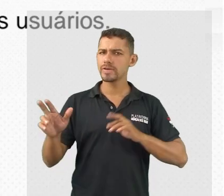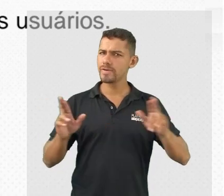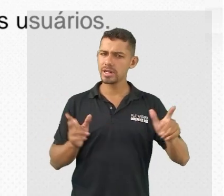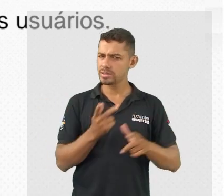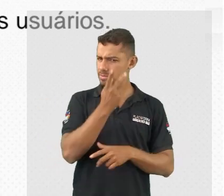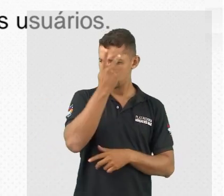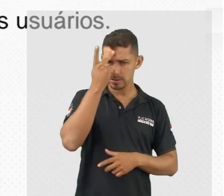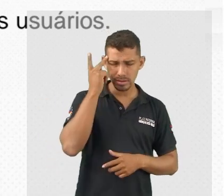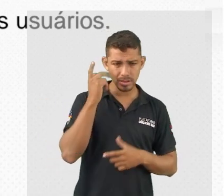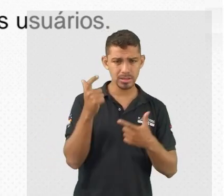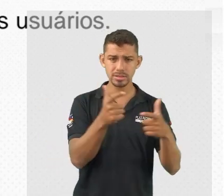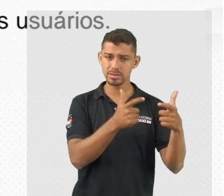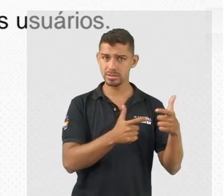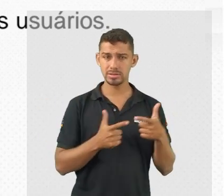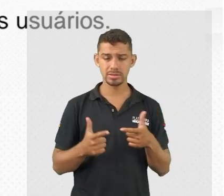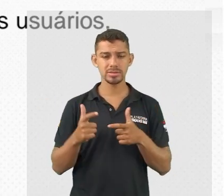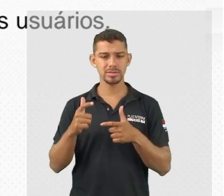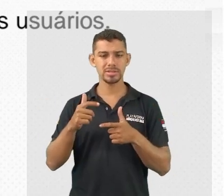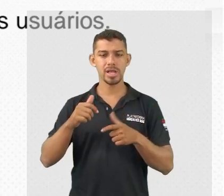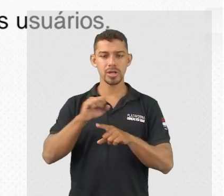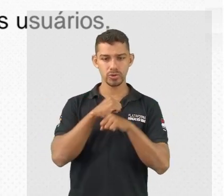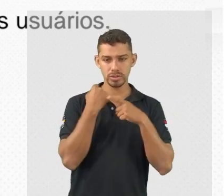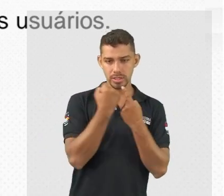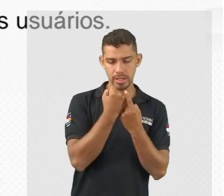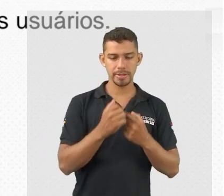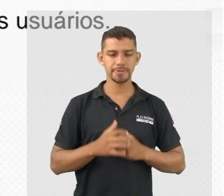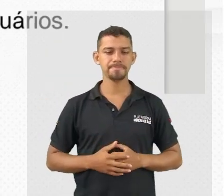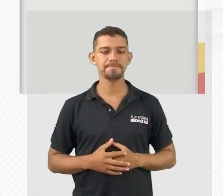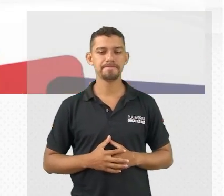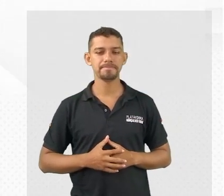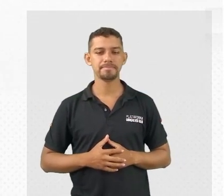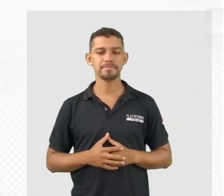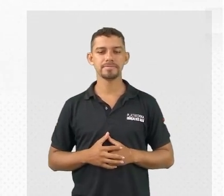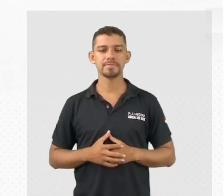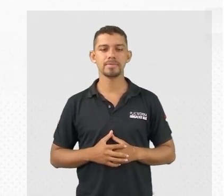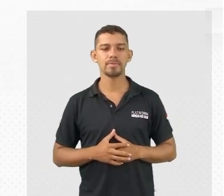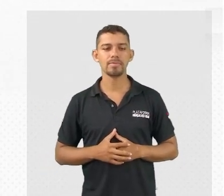pessoas em diferentes nichos da sociedade.